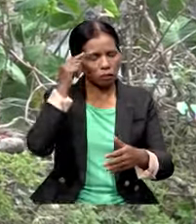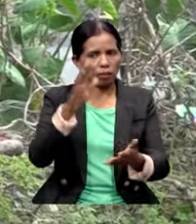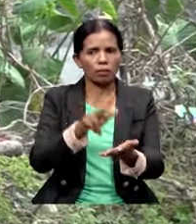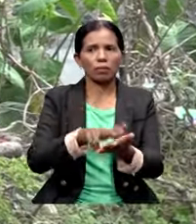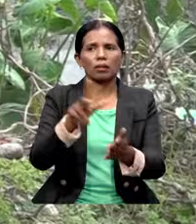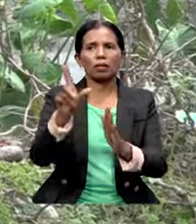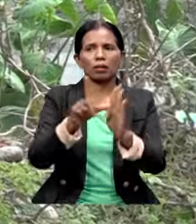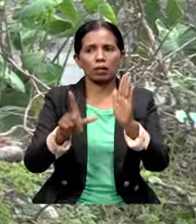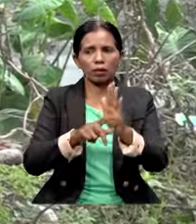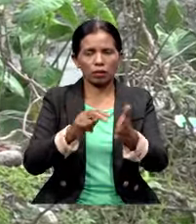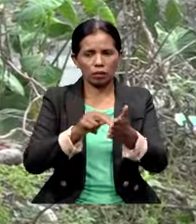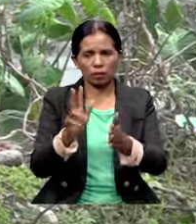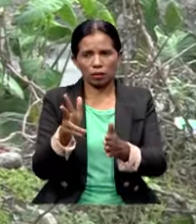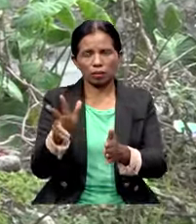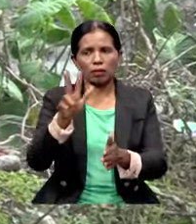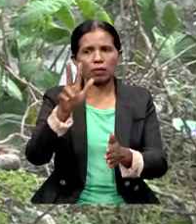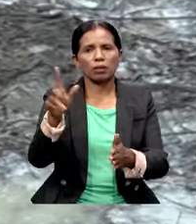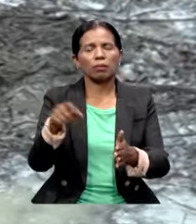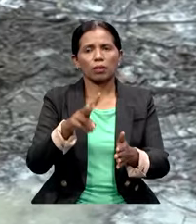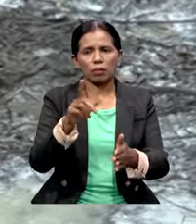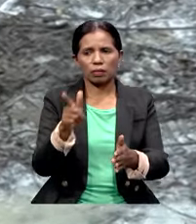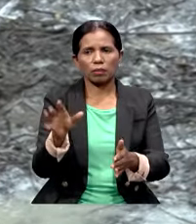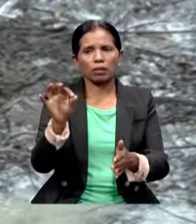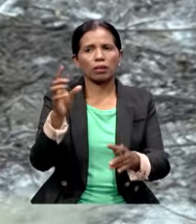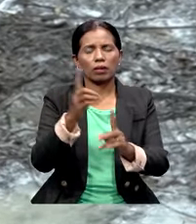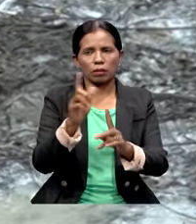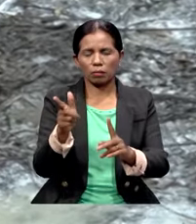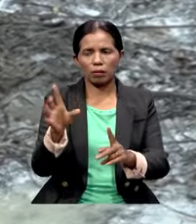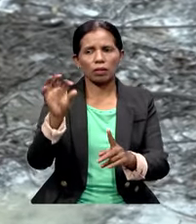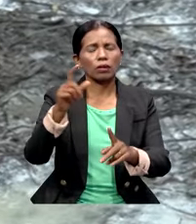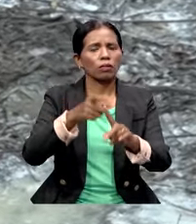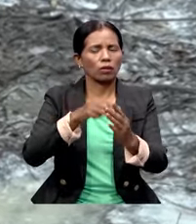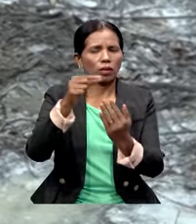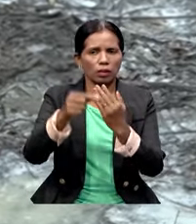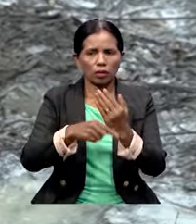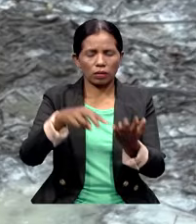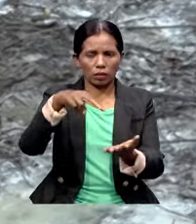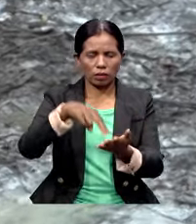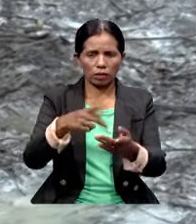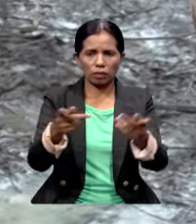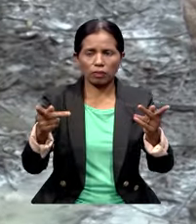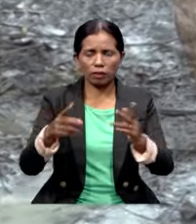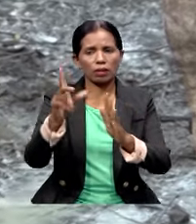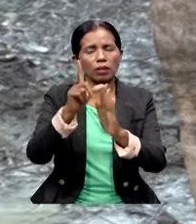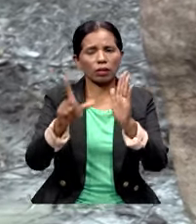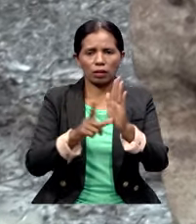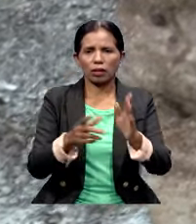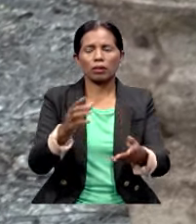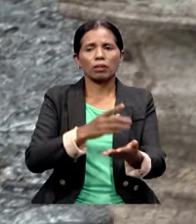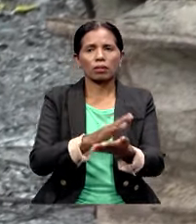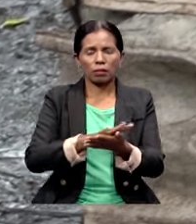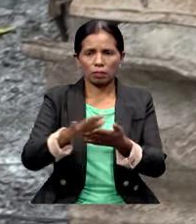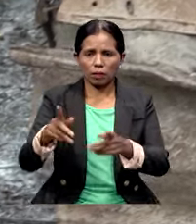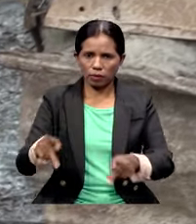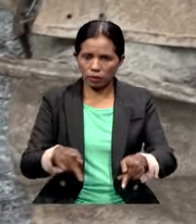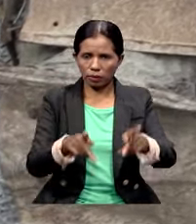na decreto lei número 308 barrim rovalu lorong ron resing itu fulan agosto kode establece norma jurídica kode asegura higiene e fatim